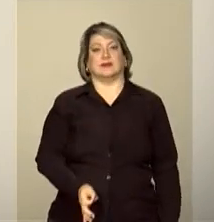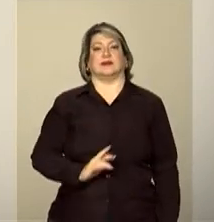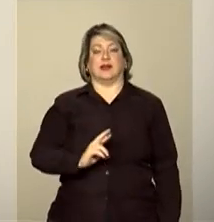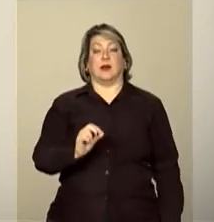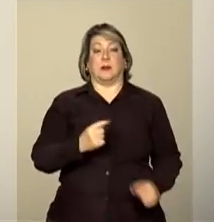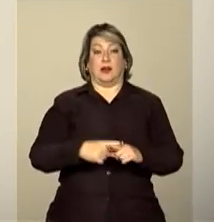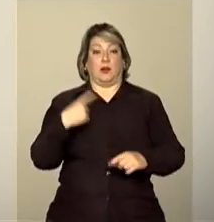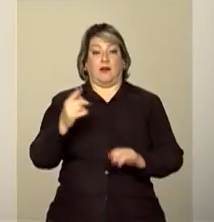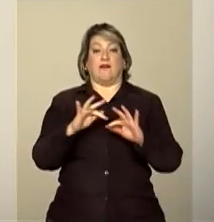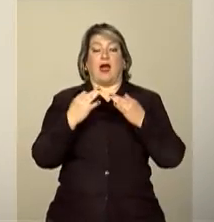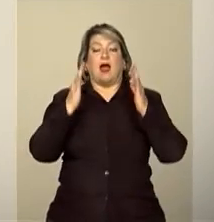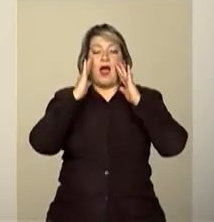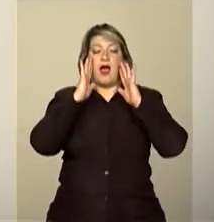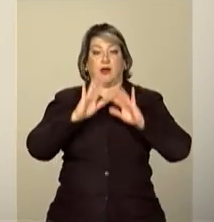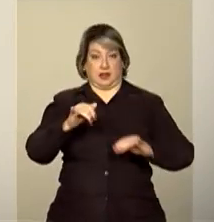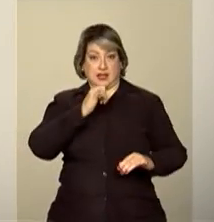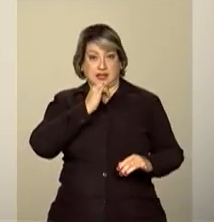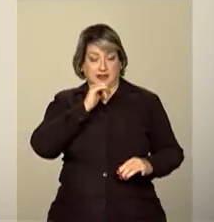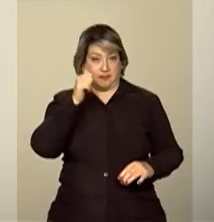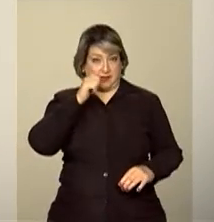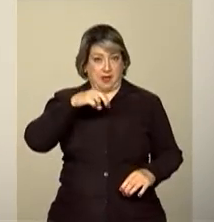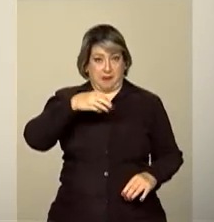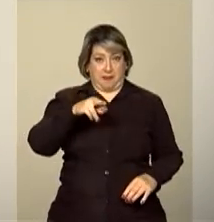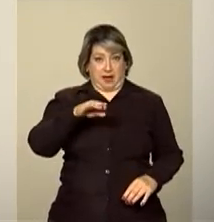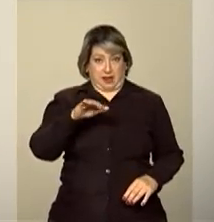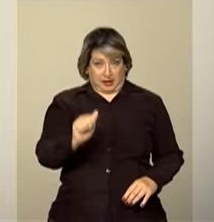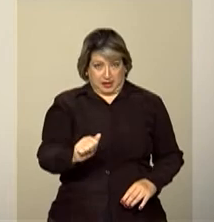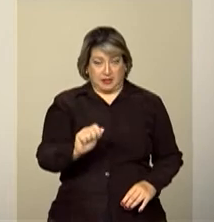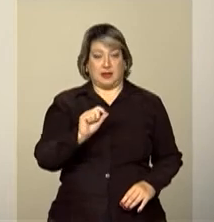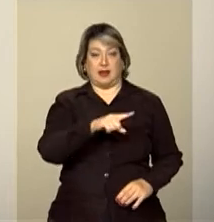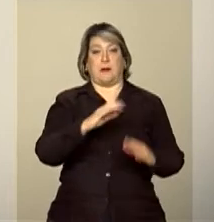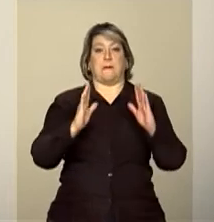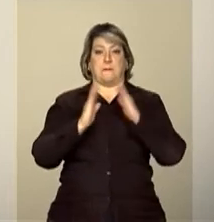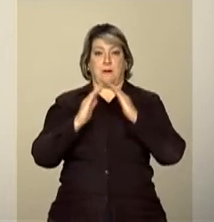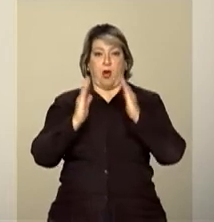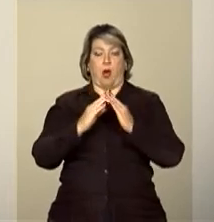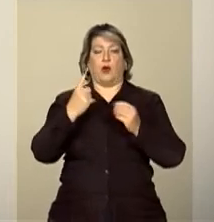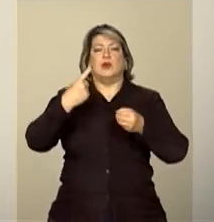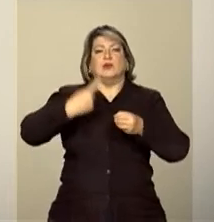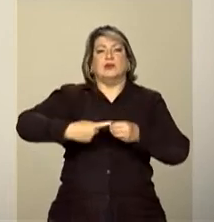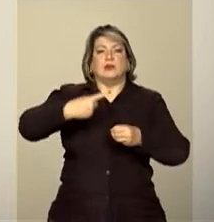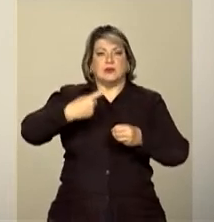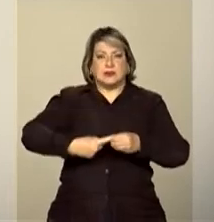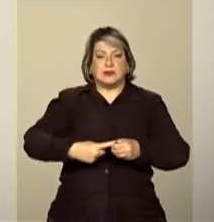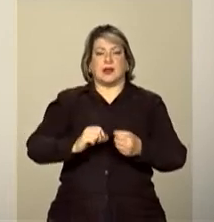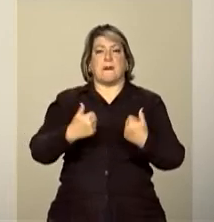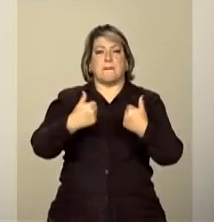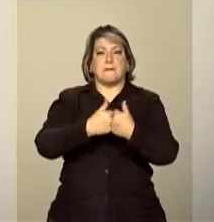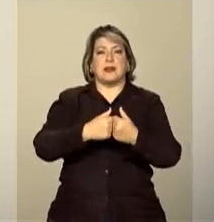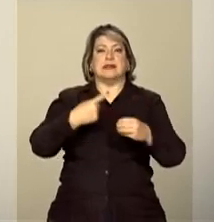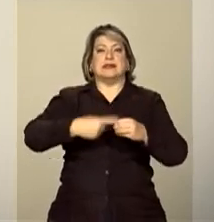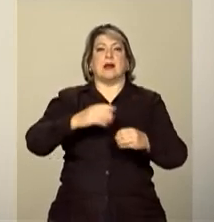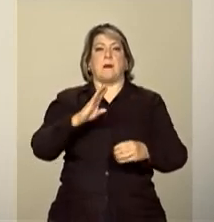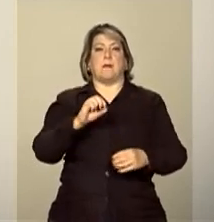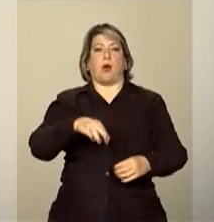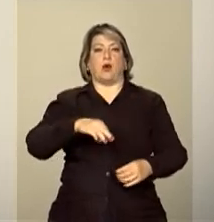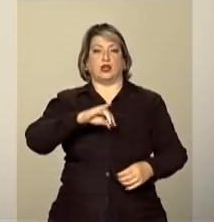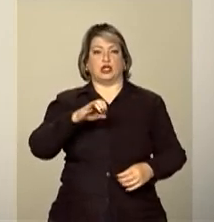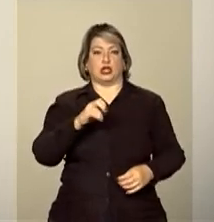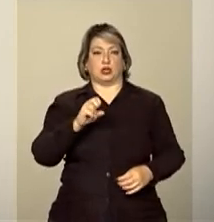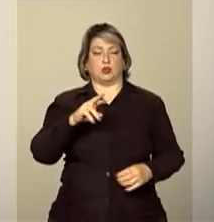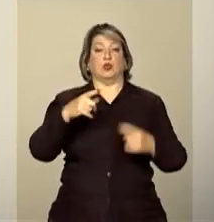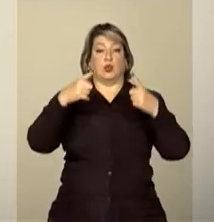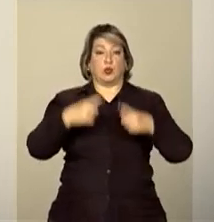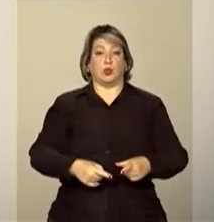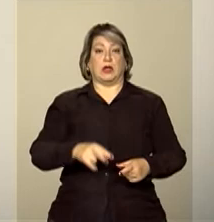Luciano veja só a história da Maria Eduarda de Moraes que mora num sítio perto da cidade de Bom Jesus lá no